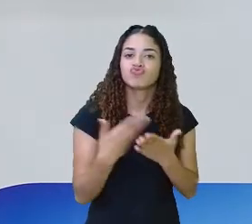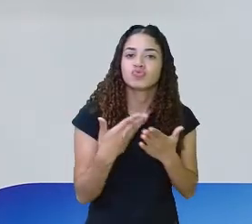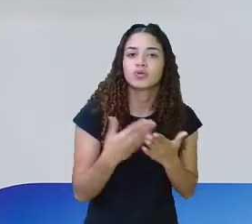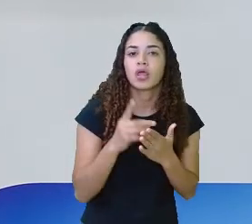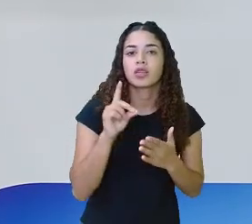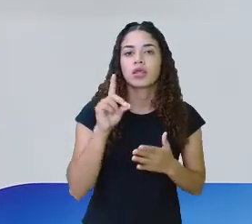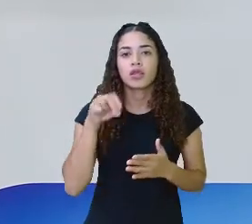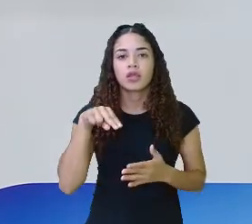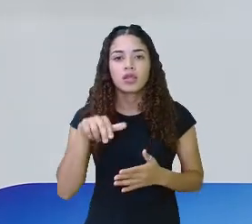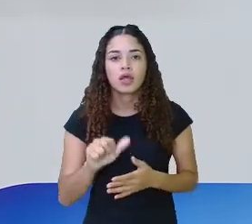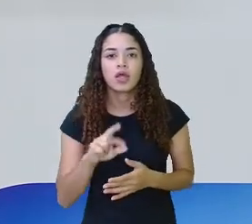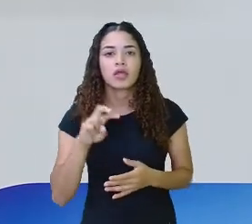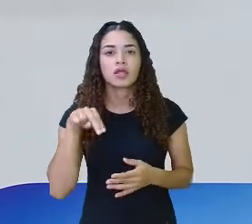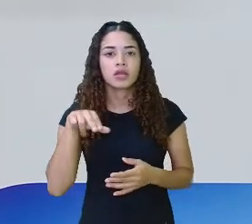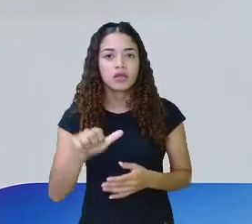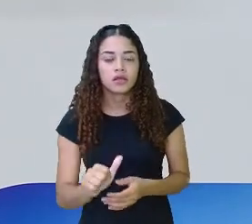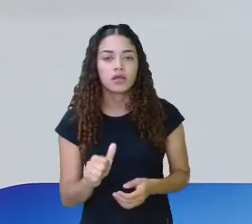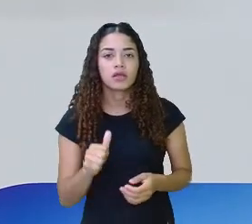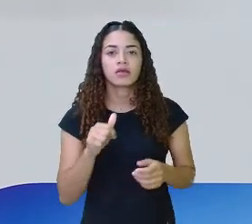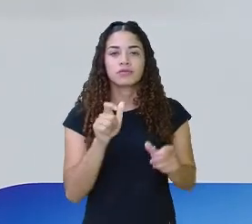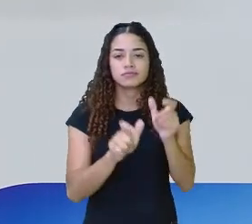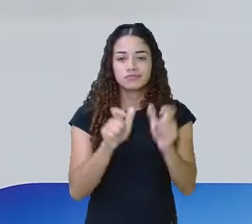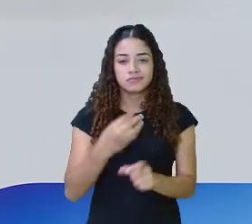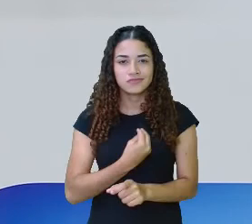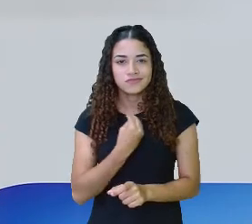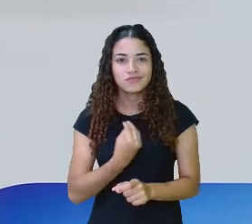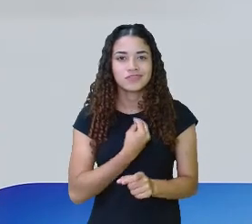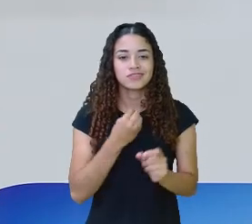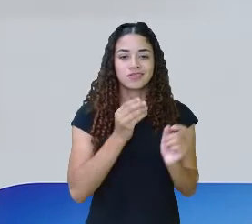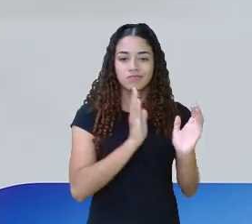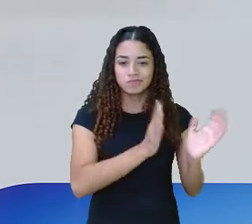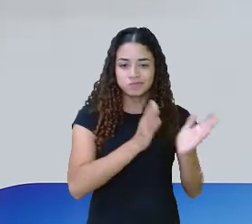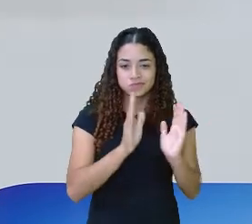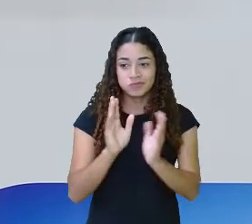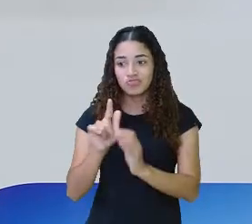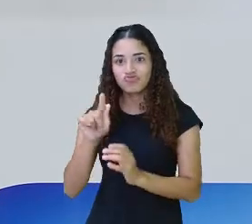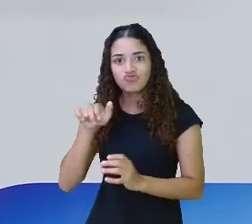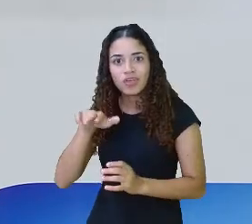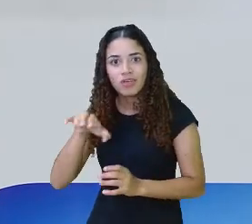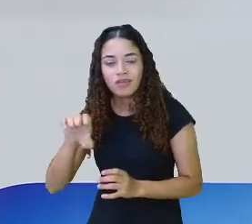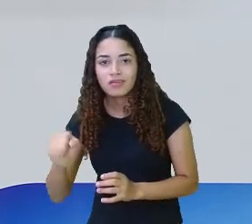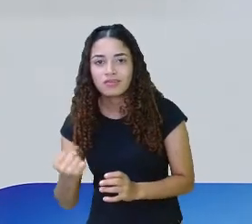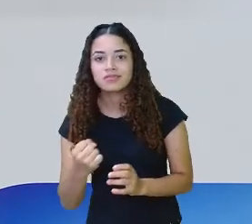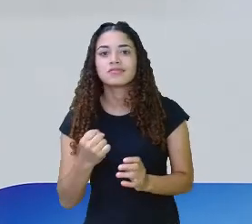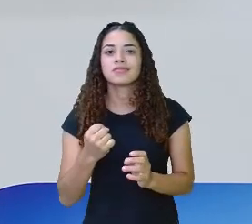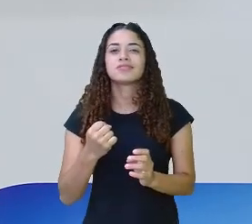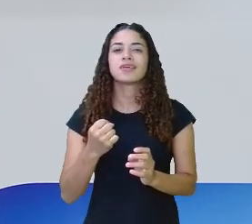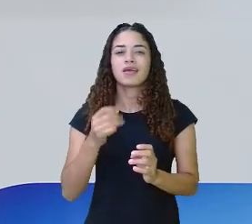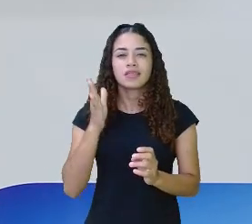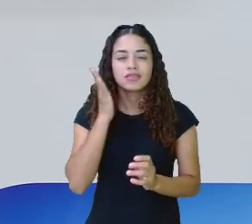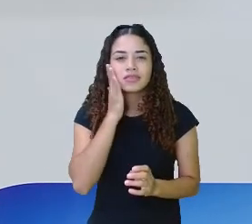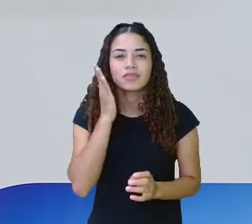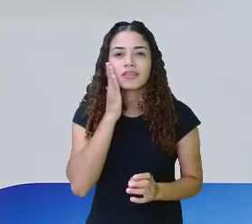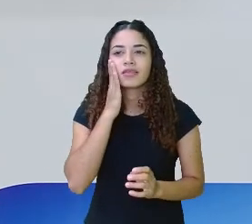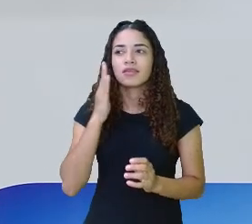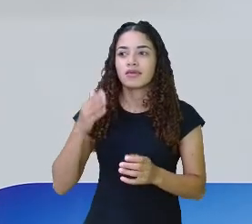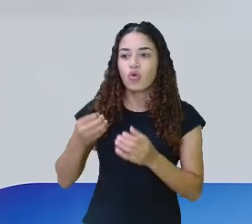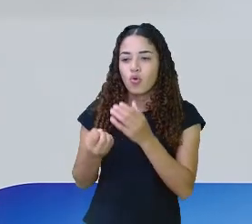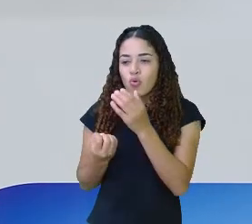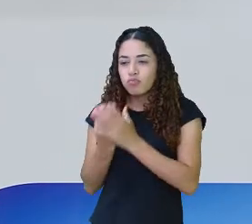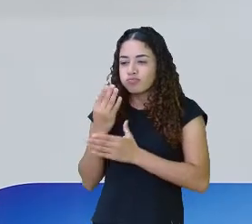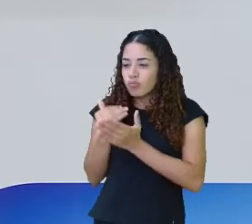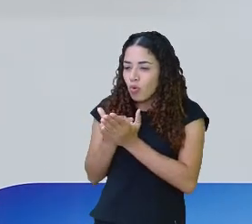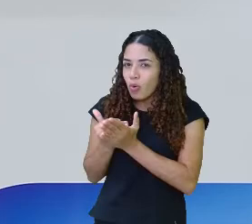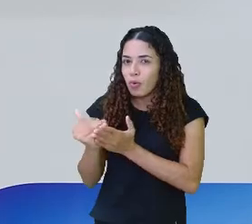todos esses organismos, sequencia todos esses genes para poder entender a origem disso, né? Isso é muito bacana, né,